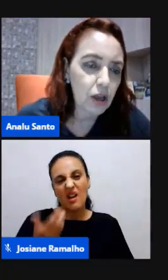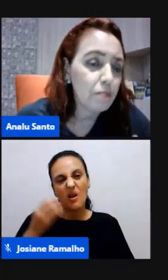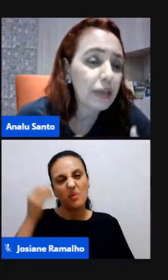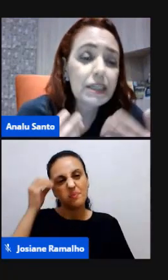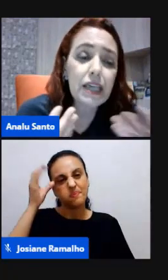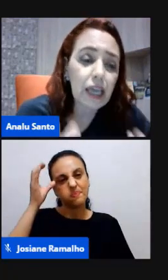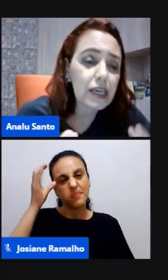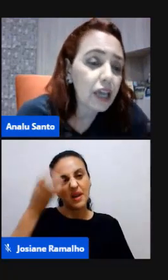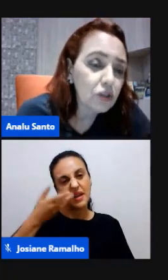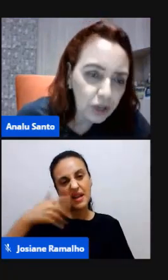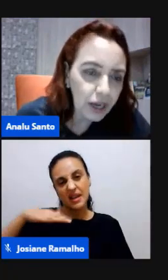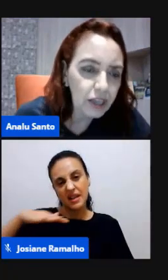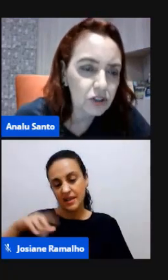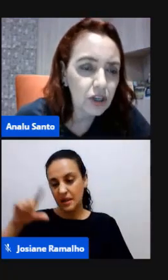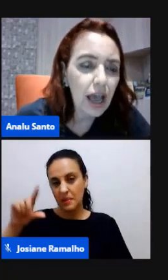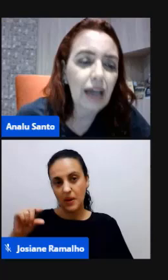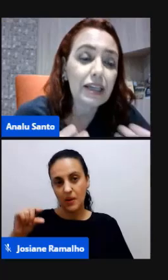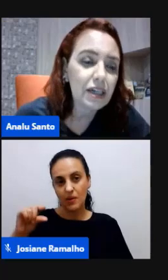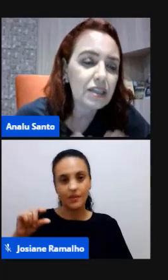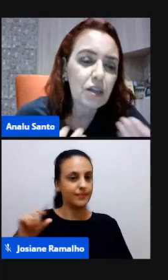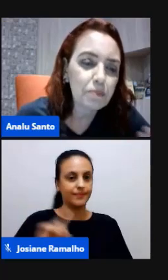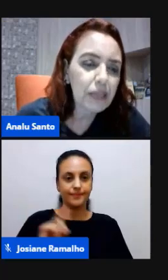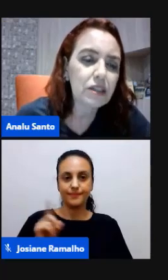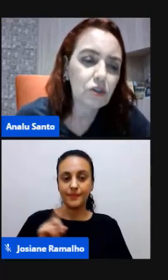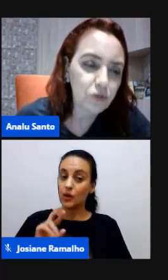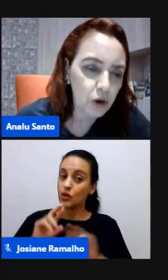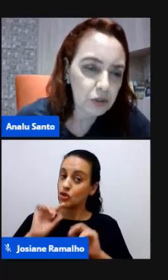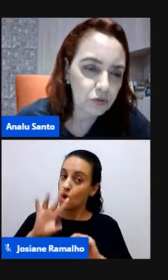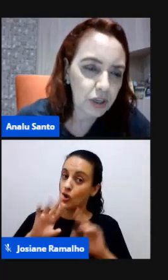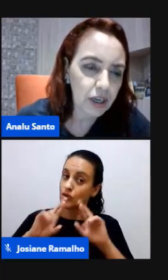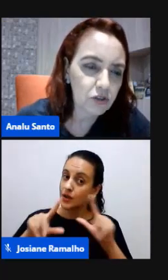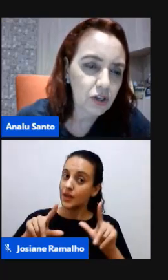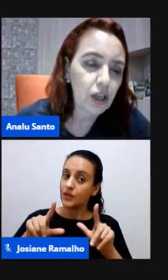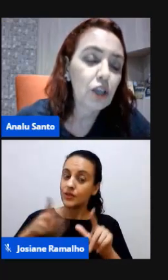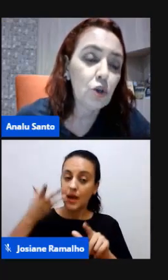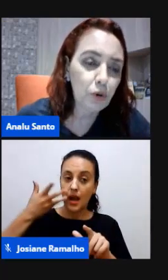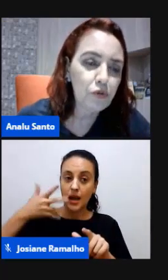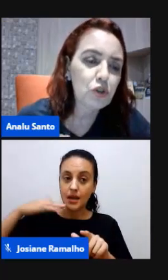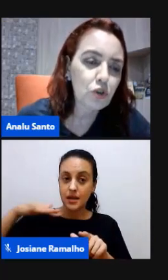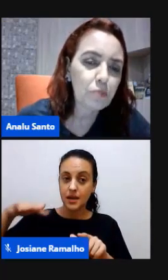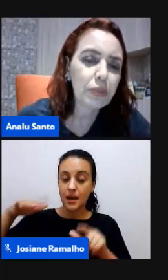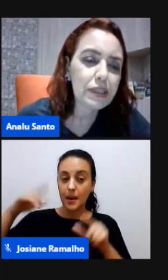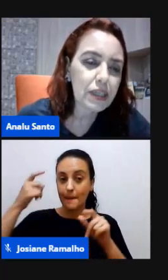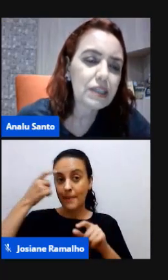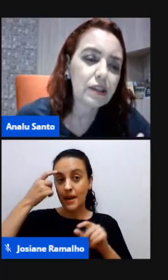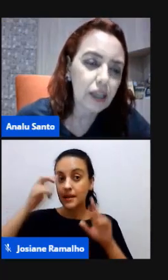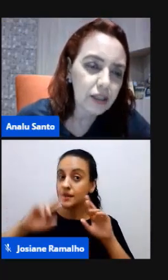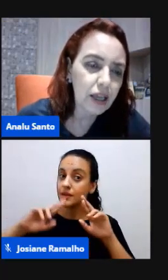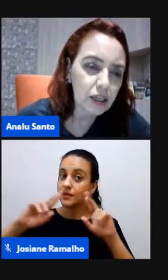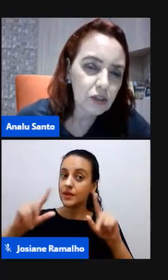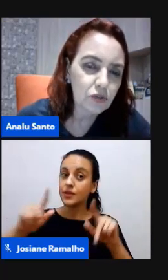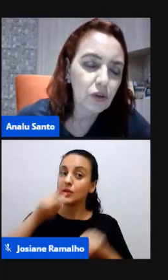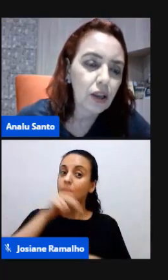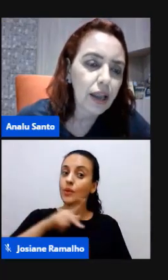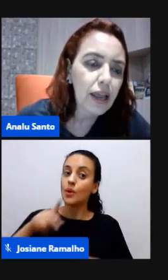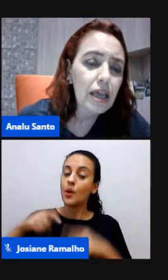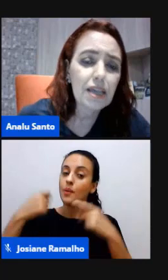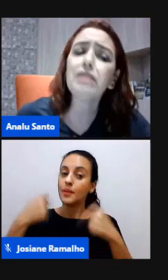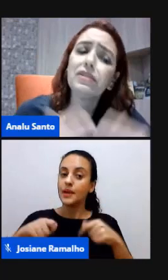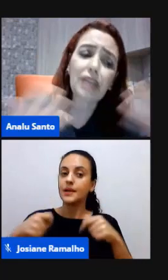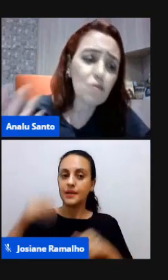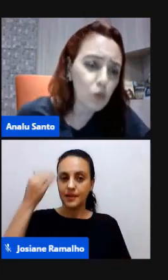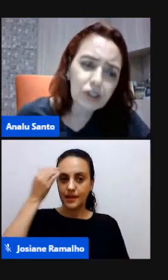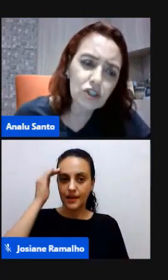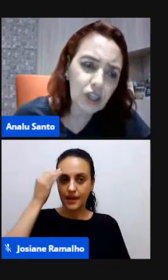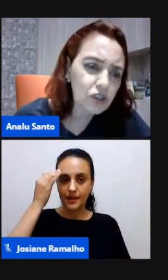adulto, mas que ele é diferente. A criança pensa de forma diferente. E o professor precisa entender isso, né?